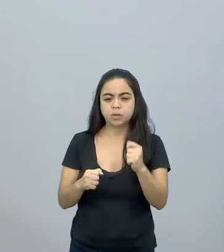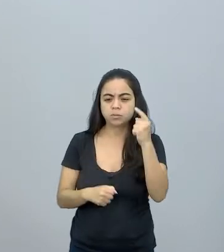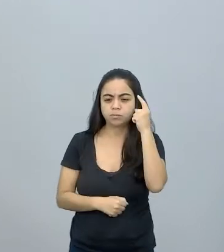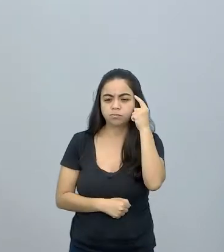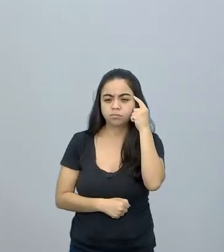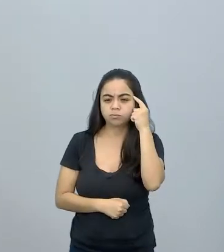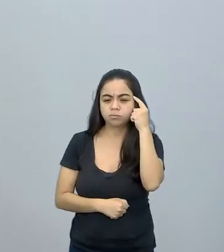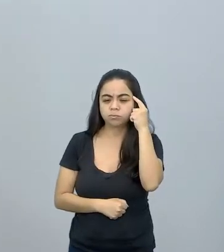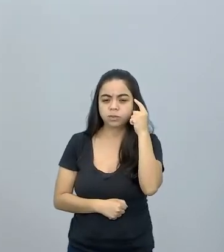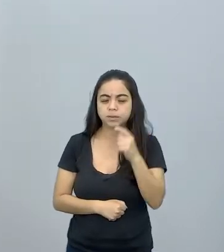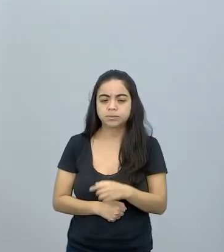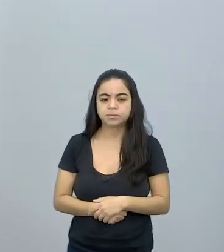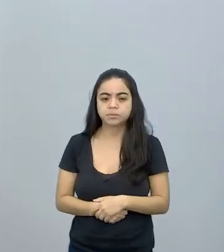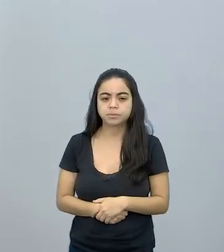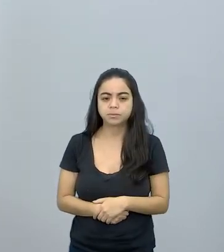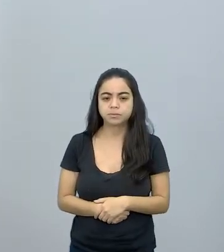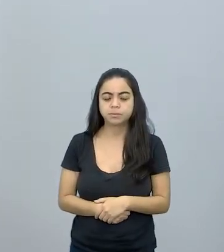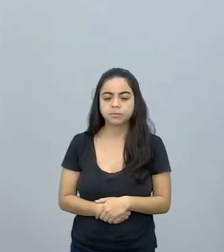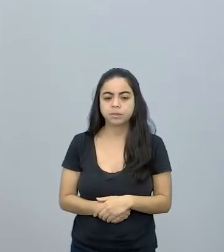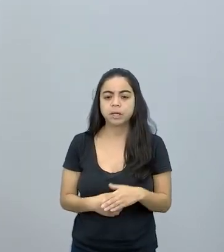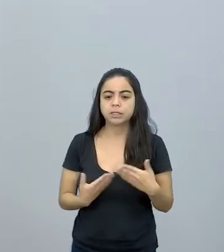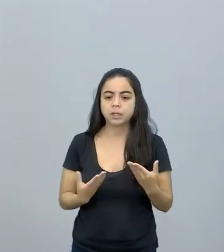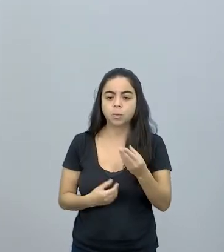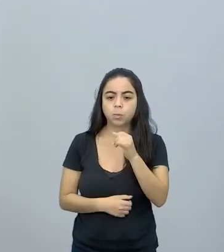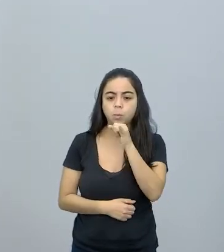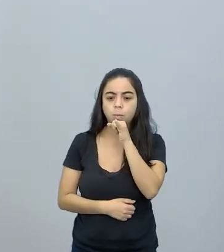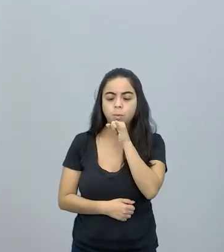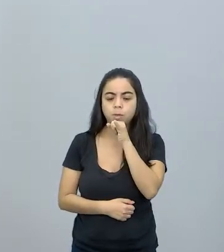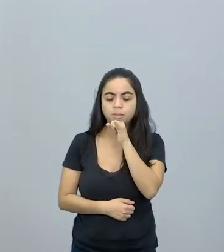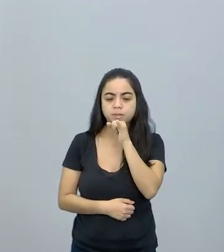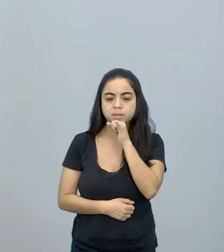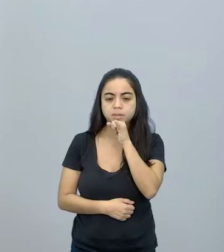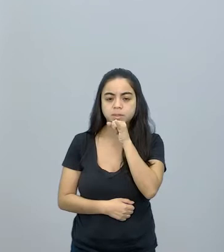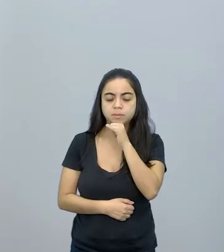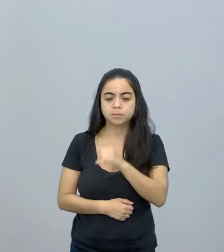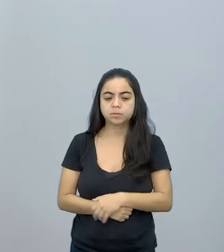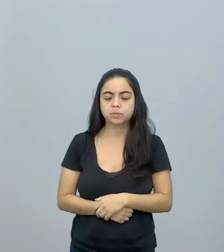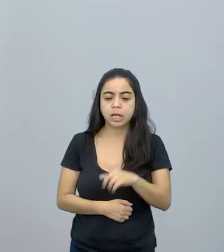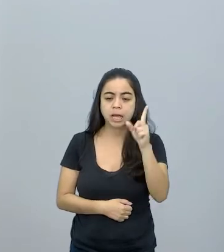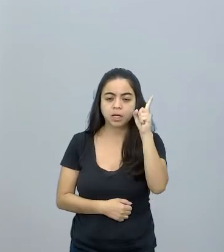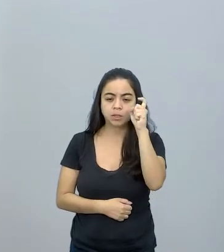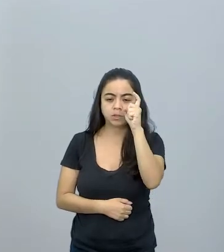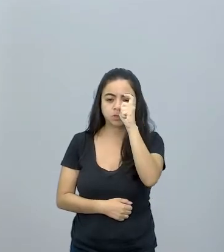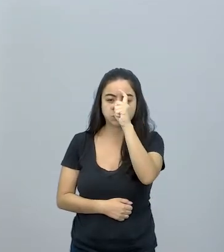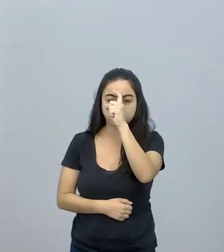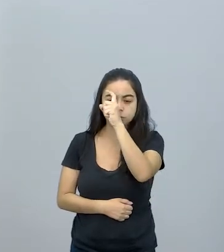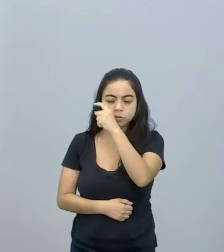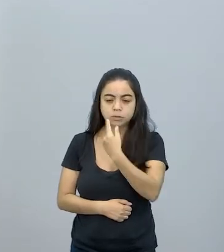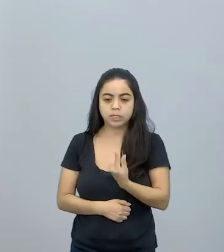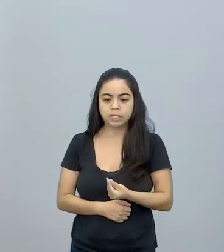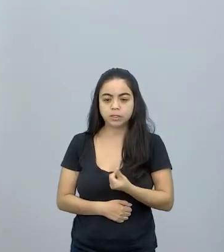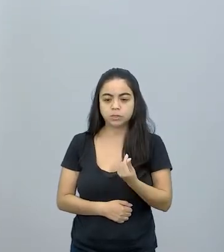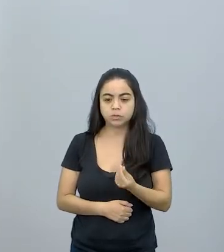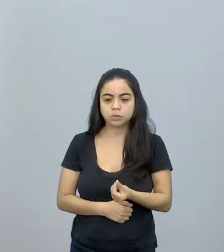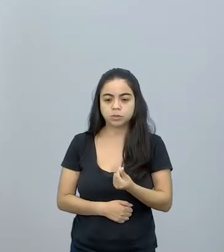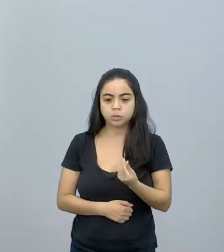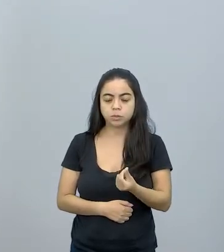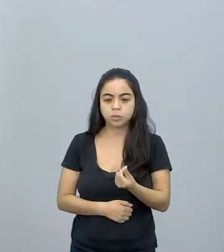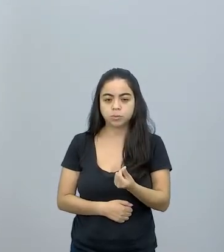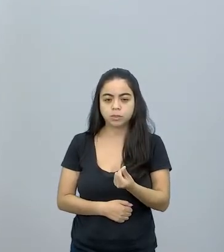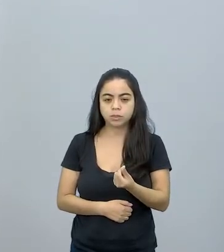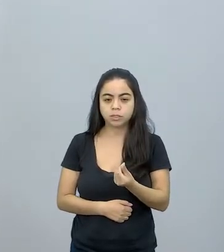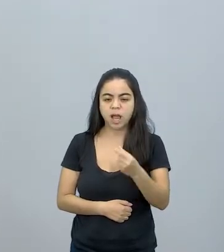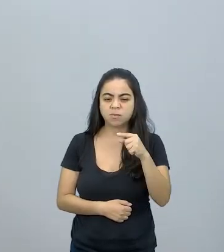assim, seria então, por exemplo, a dificuldade econômica um